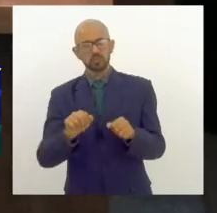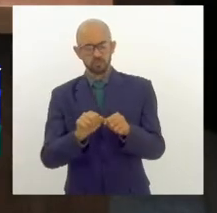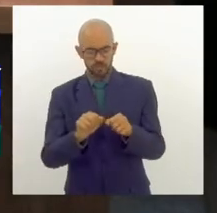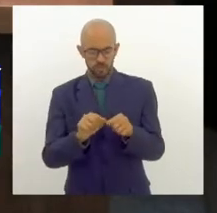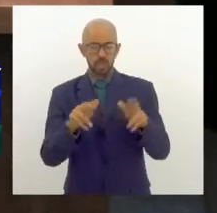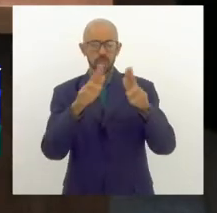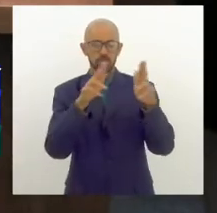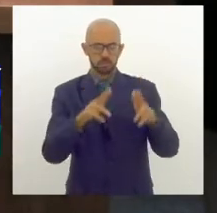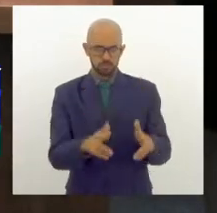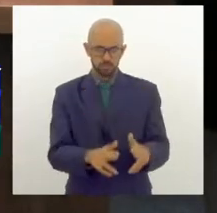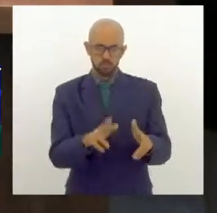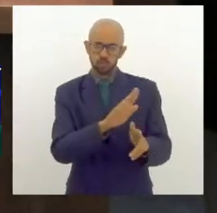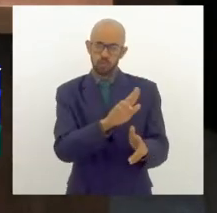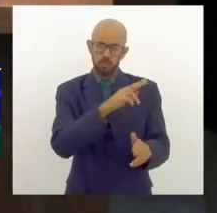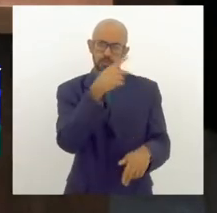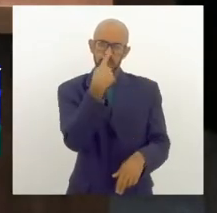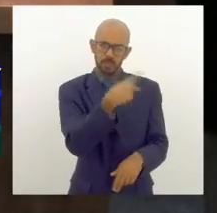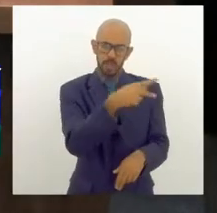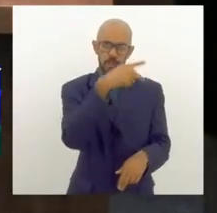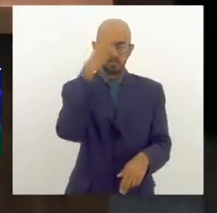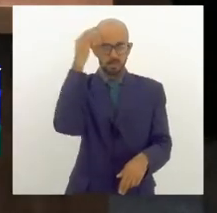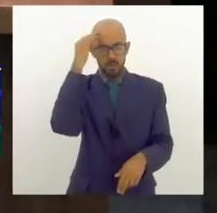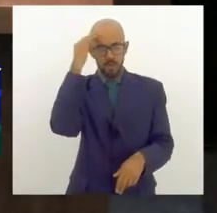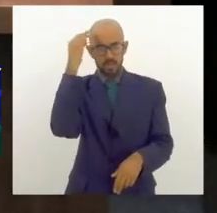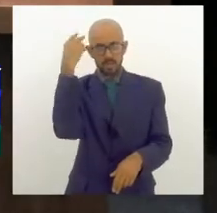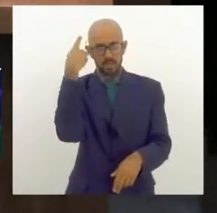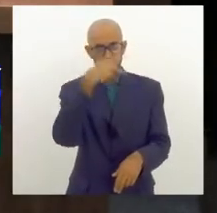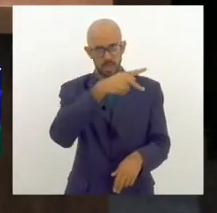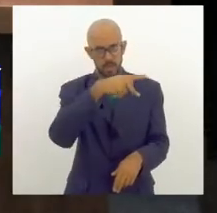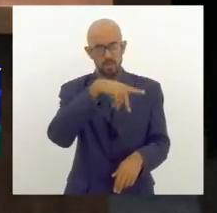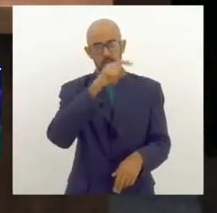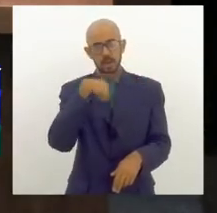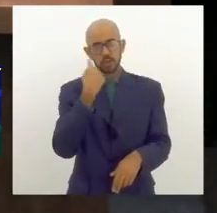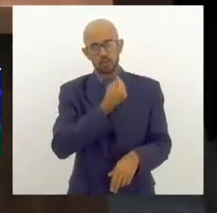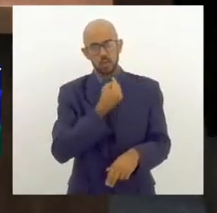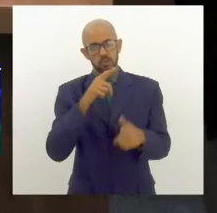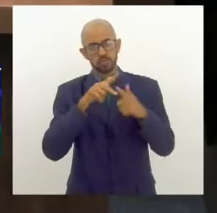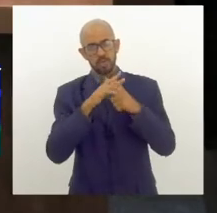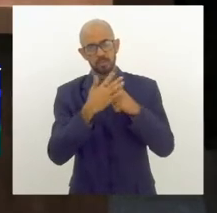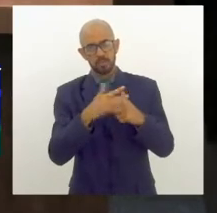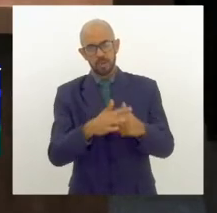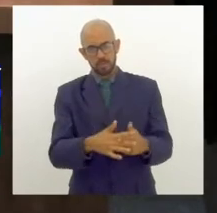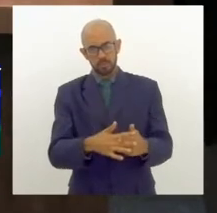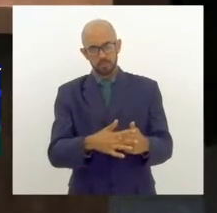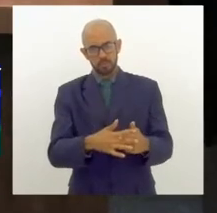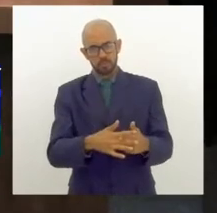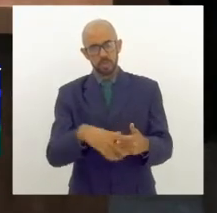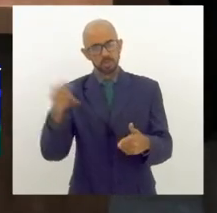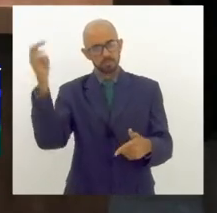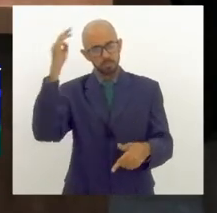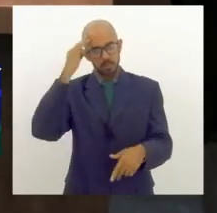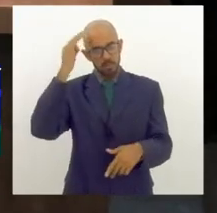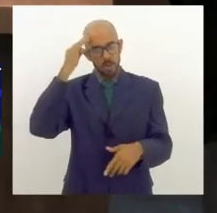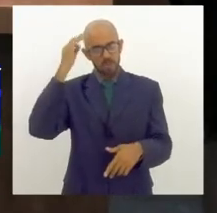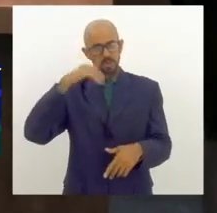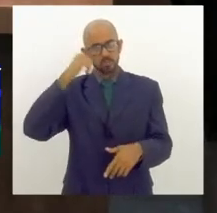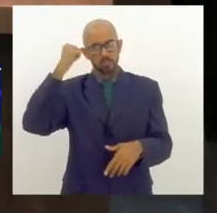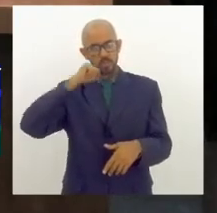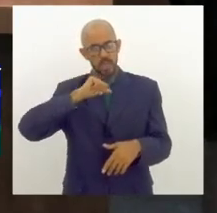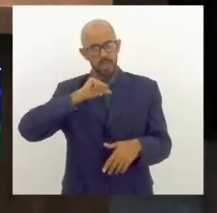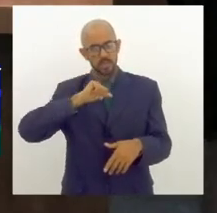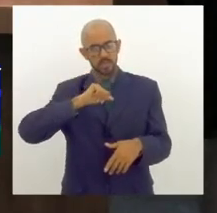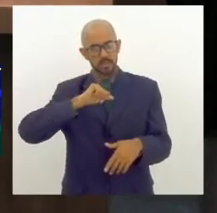erguida em seu nome, em sua memória, que a gente possa reparar as memórias de mulheres